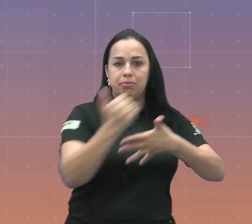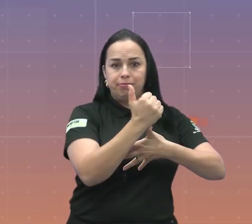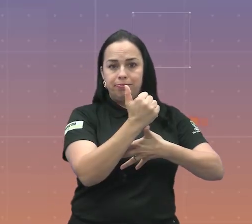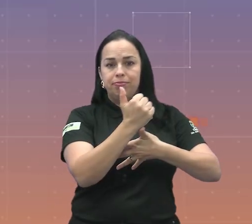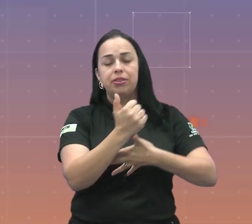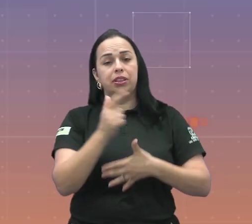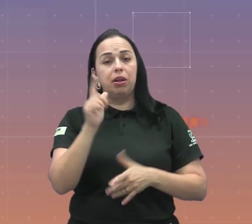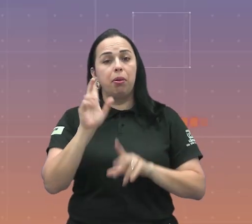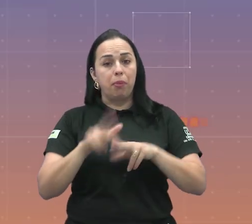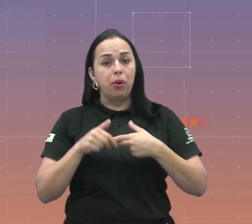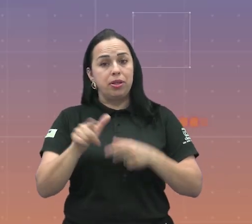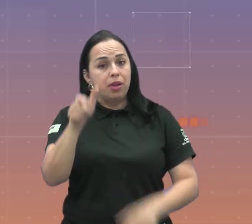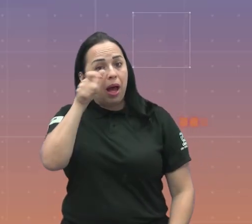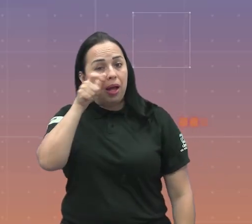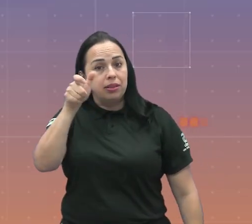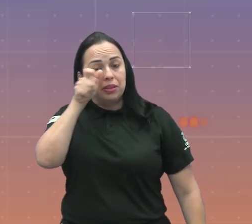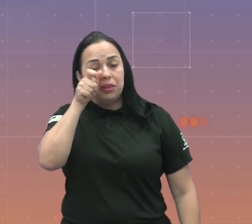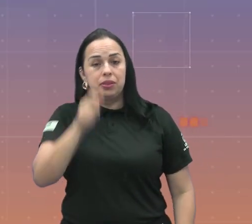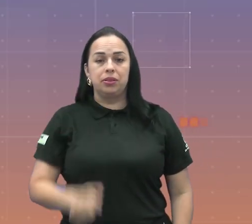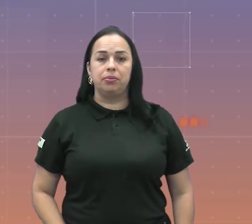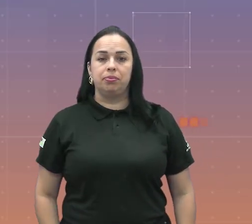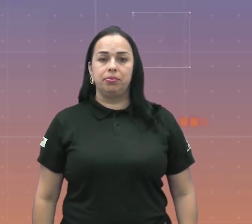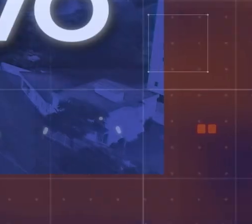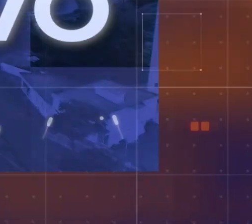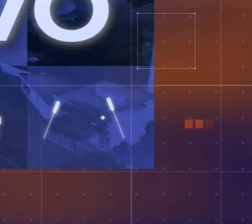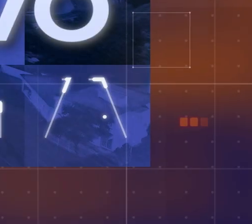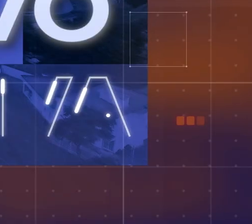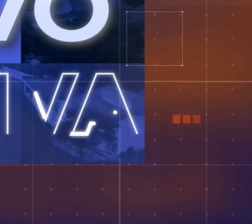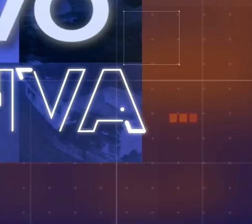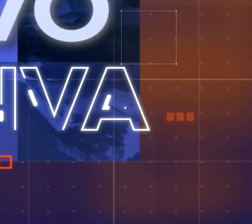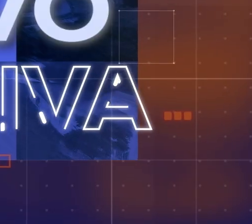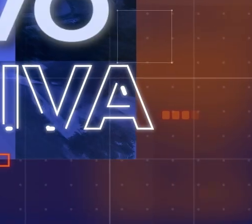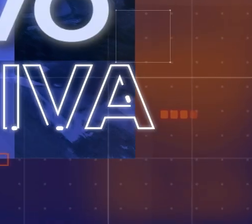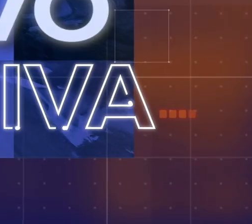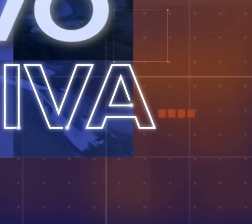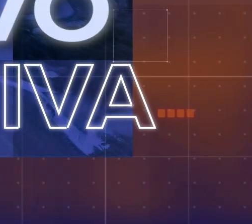assuntos. Fique com a gente, logo mais estamos de volta.